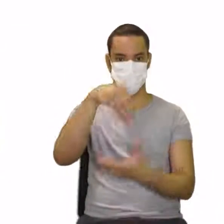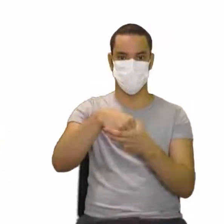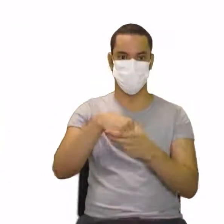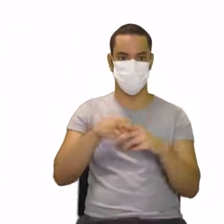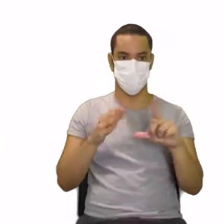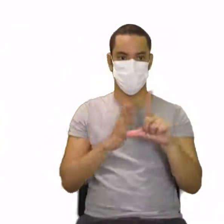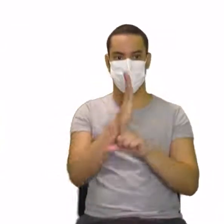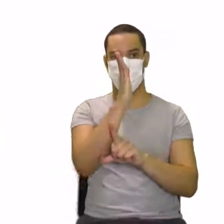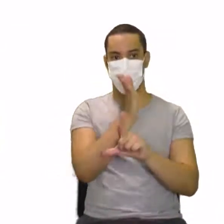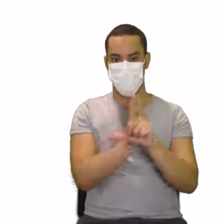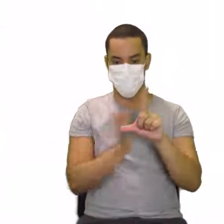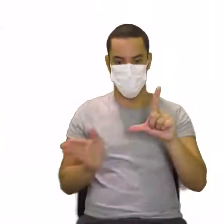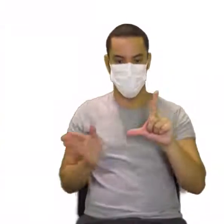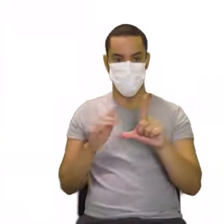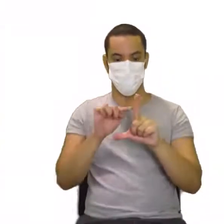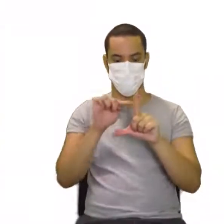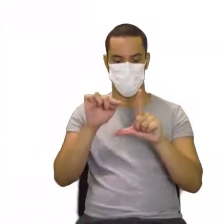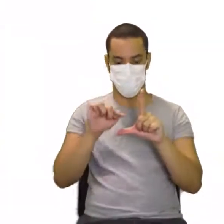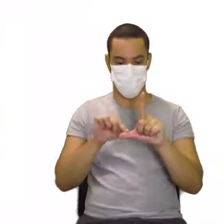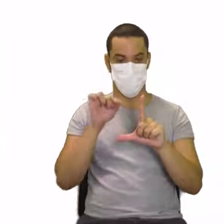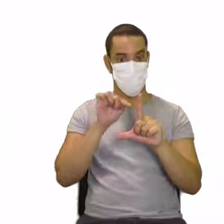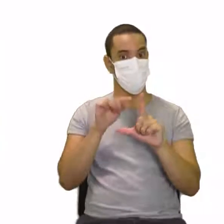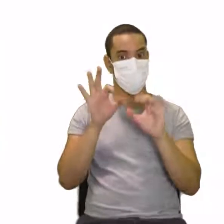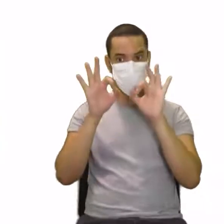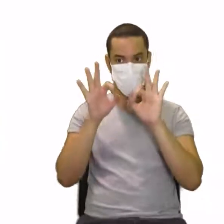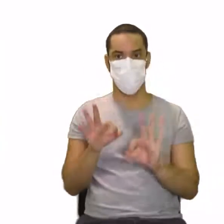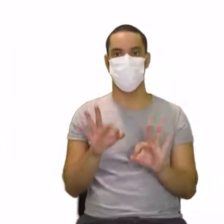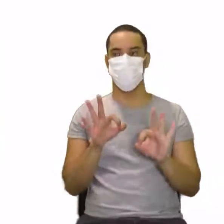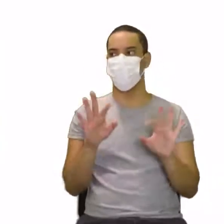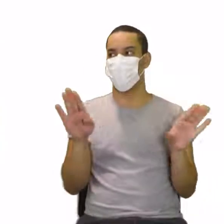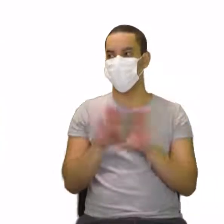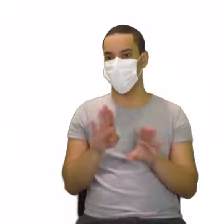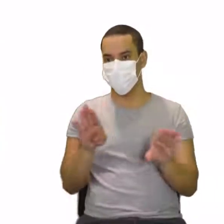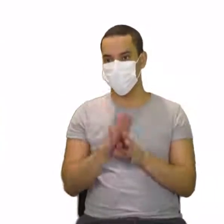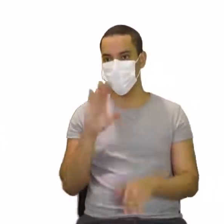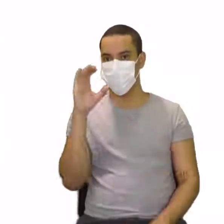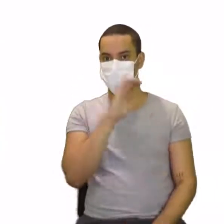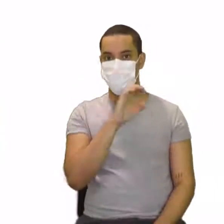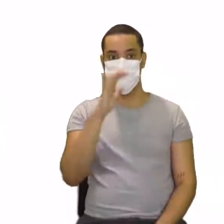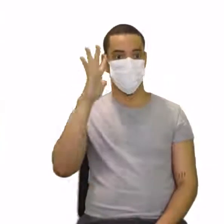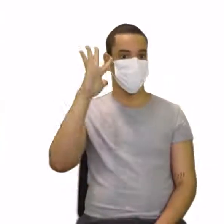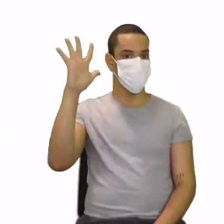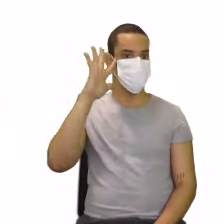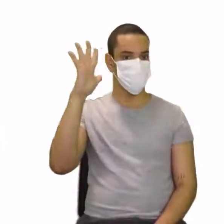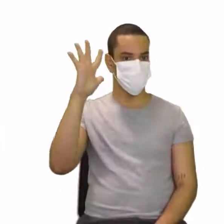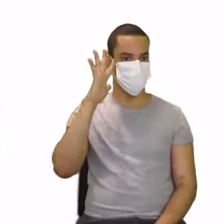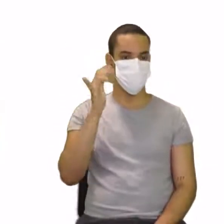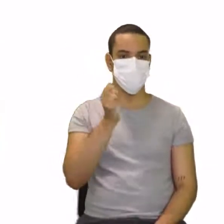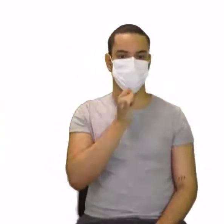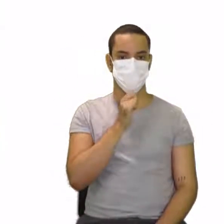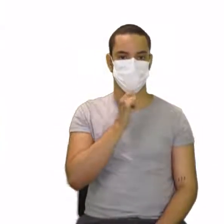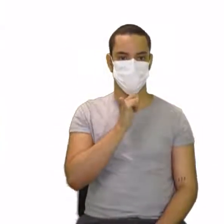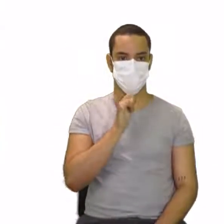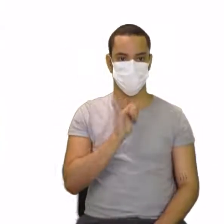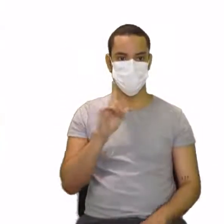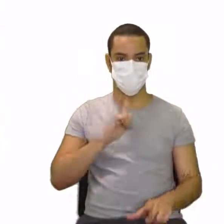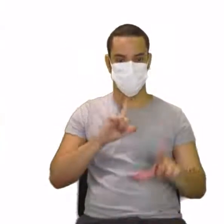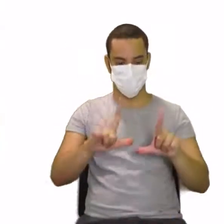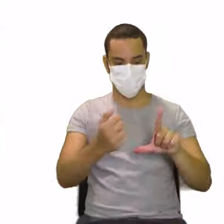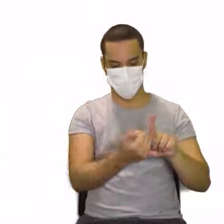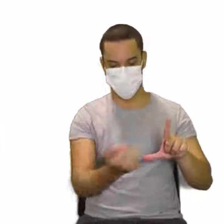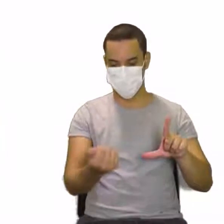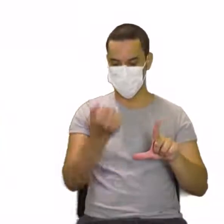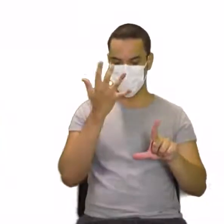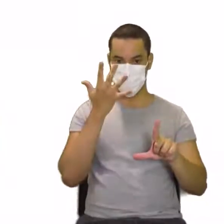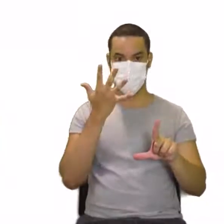estão perpendiculares. Ok? E esta velocidade, imagine que está saindo aqui para fora do seu caderno, também